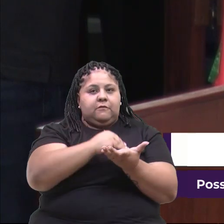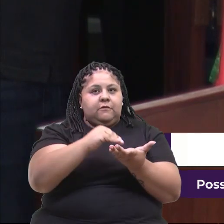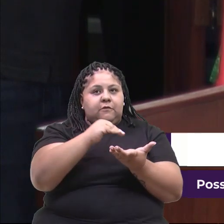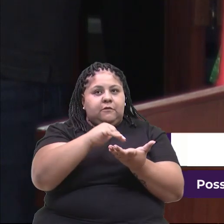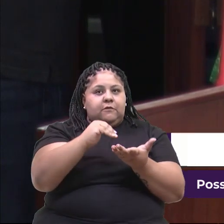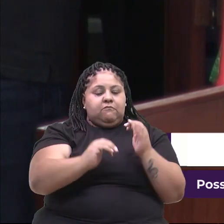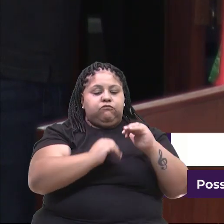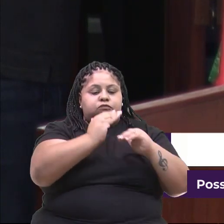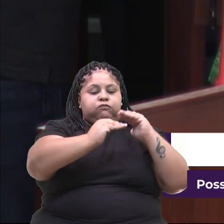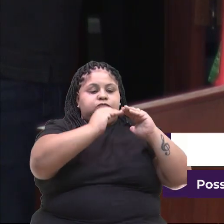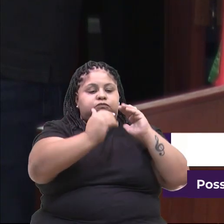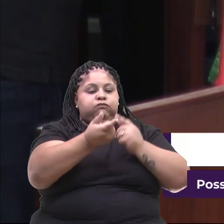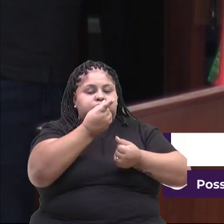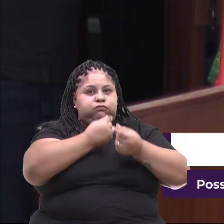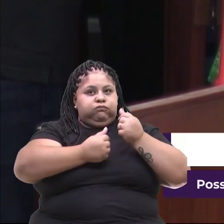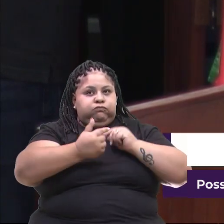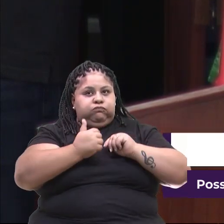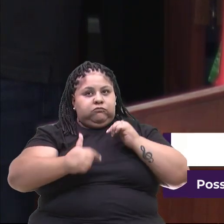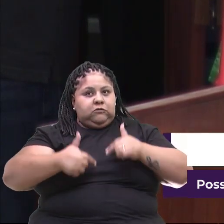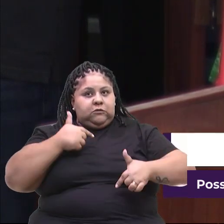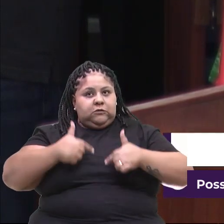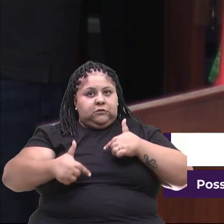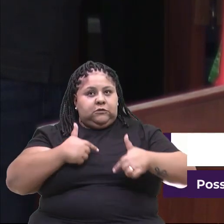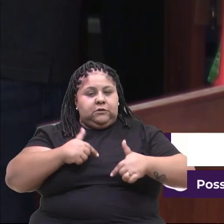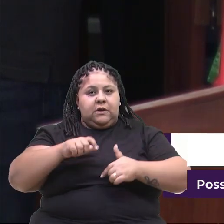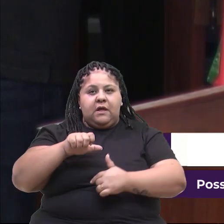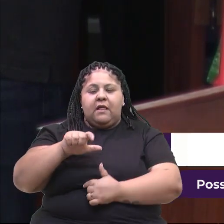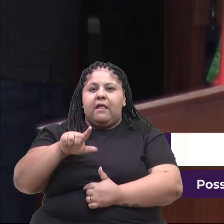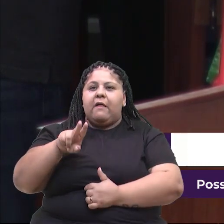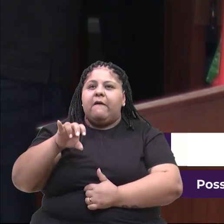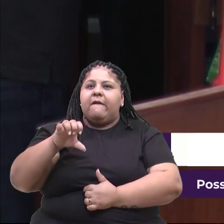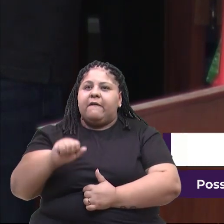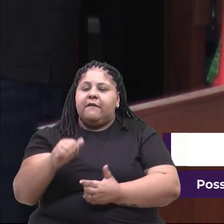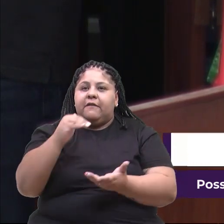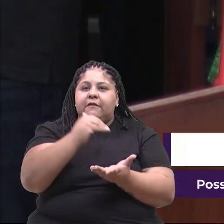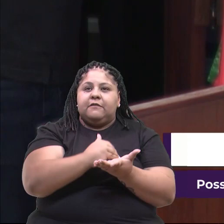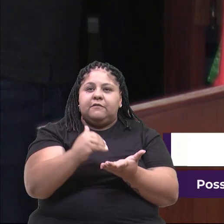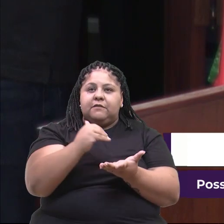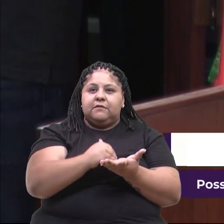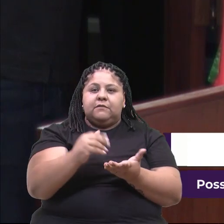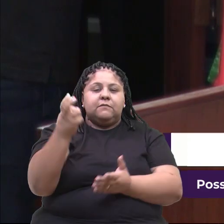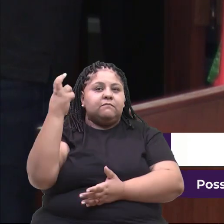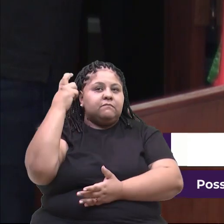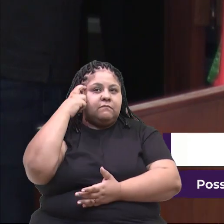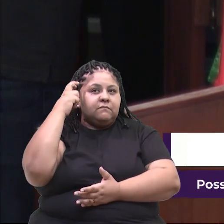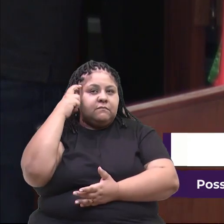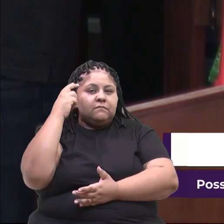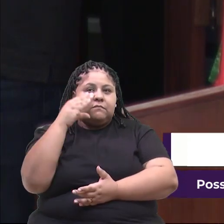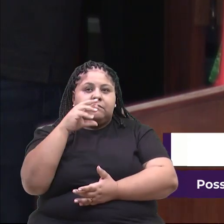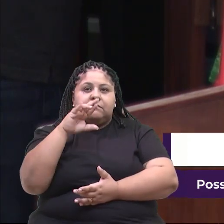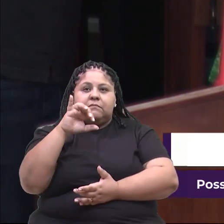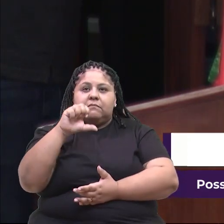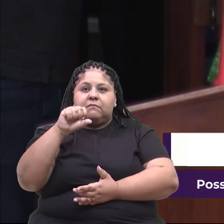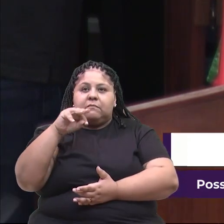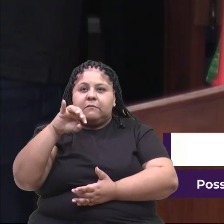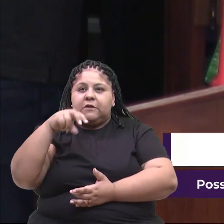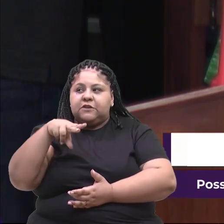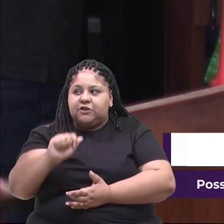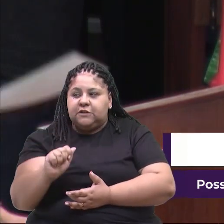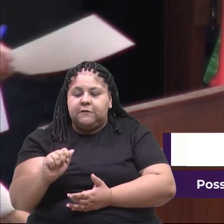desenvolvimento econômico, trabalho e emprego Elvigiane, secretária de cultura Cristina